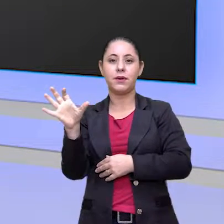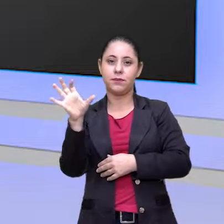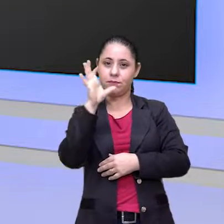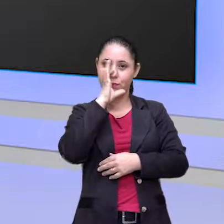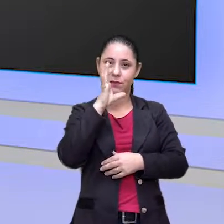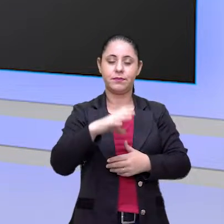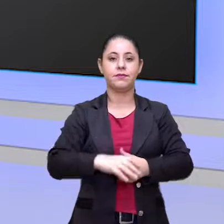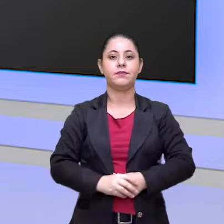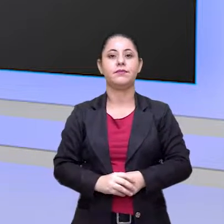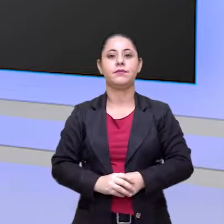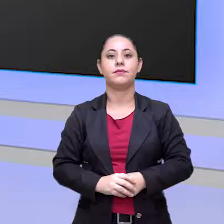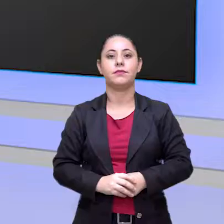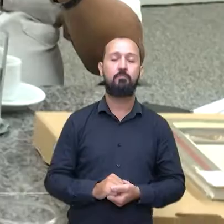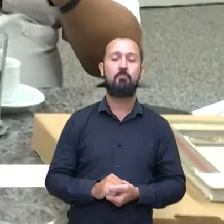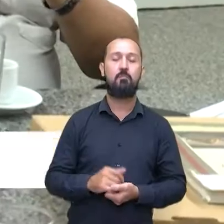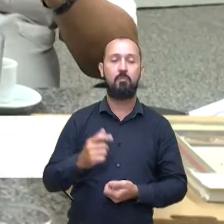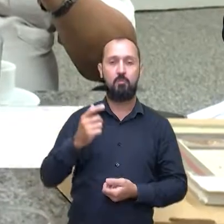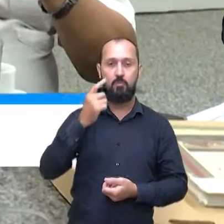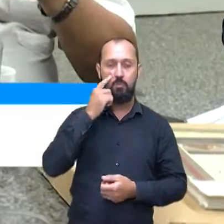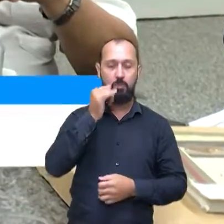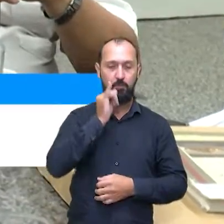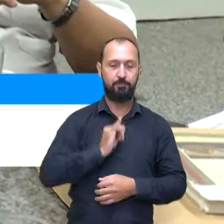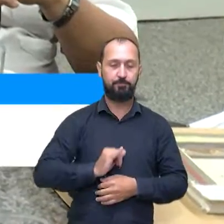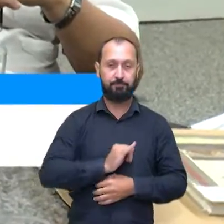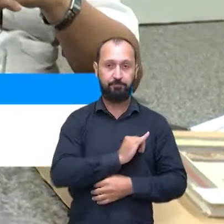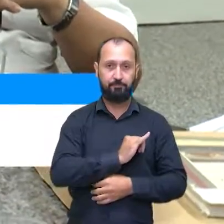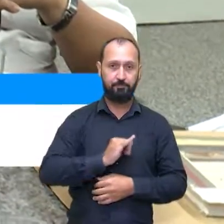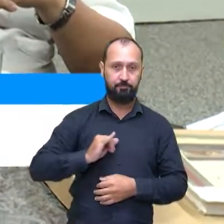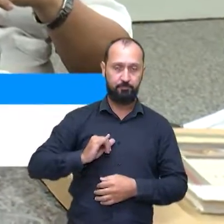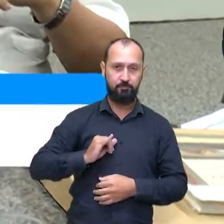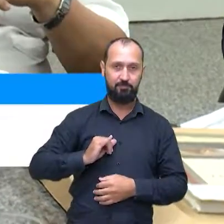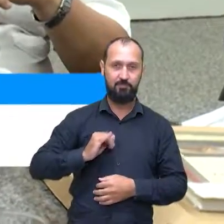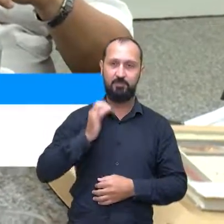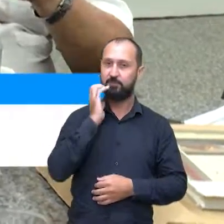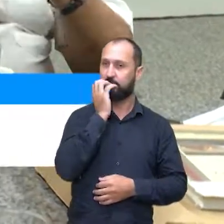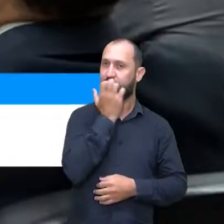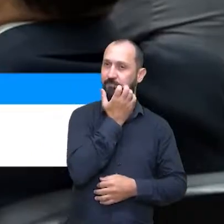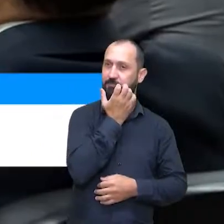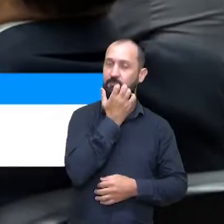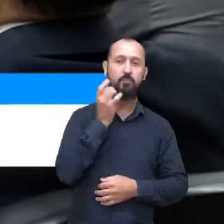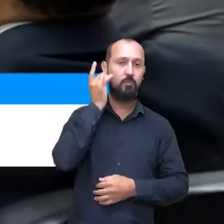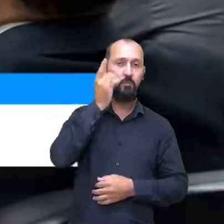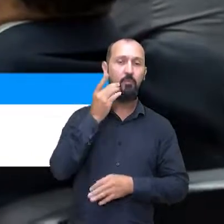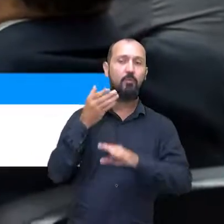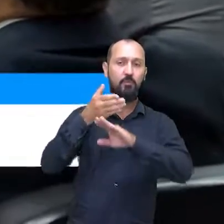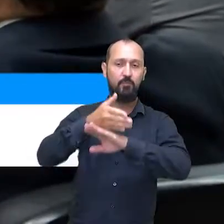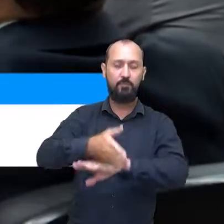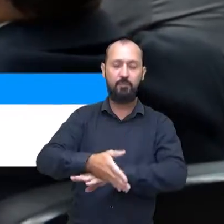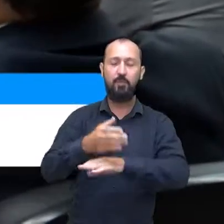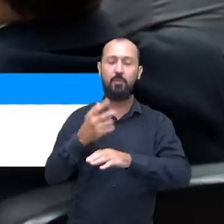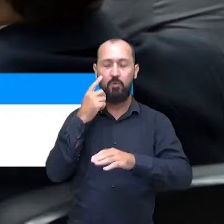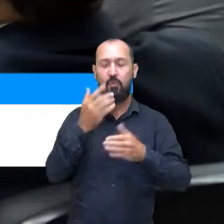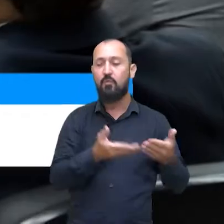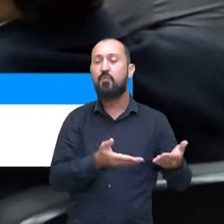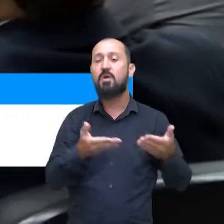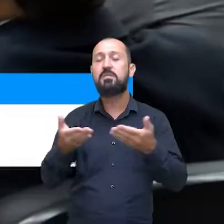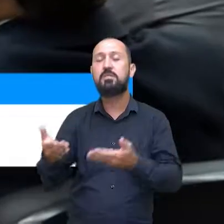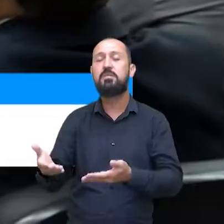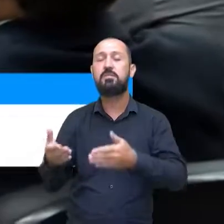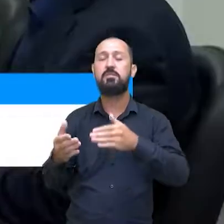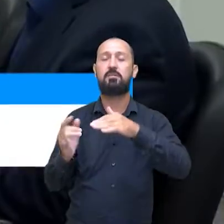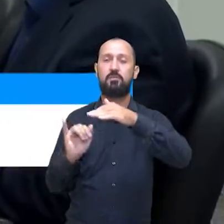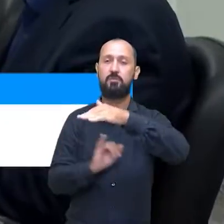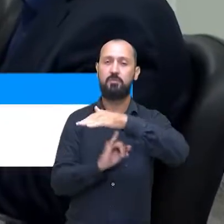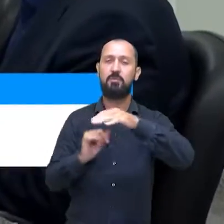Kleber Claios acompanhou. O arcebispo de Campo Grande, Dom Dimas Lara Barbosa, se reuniu com deputados durante visita